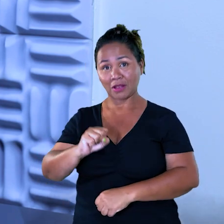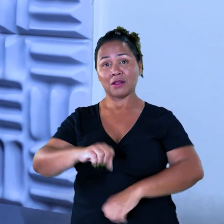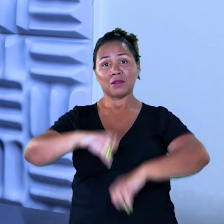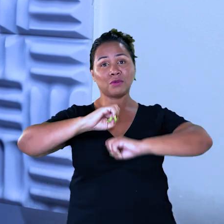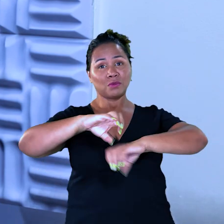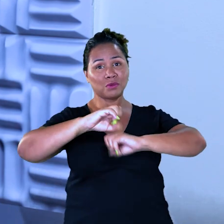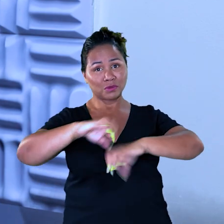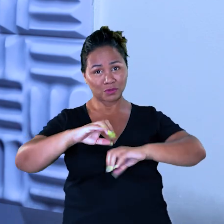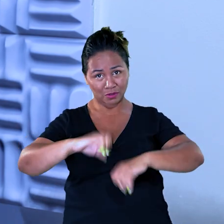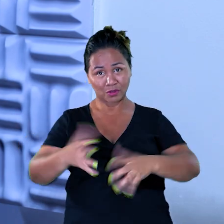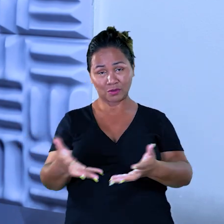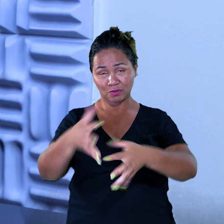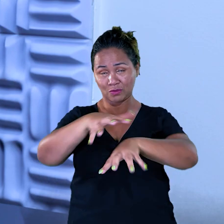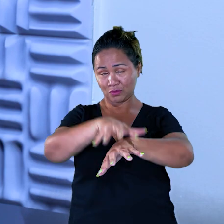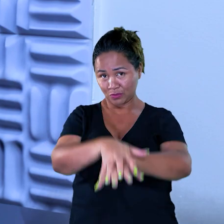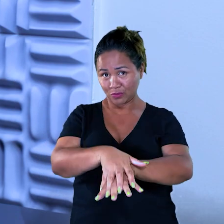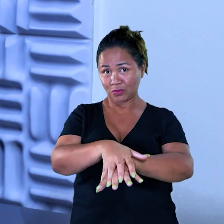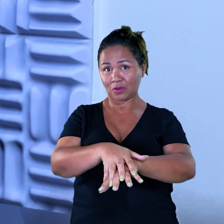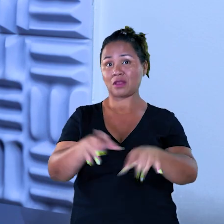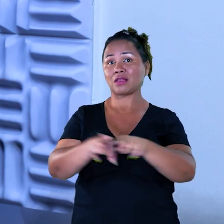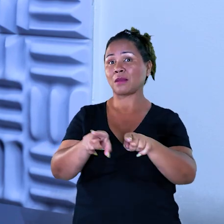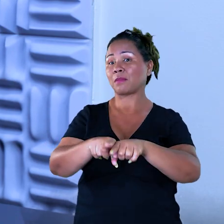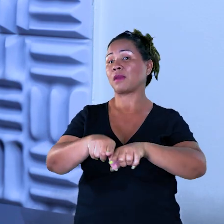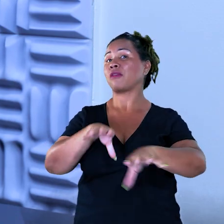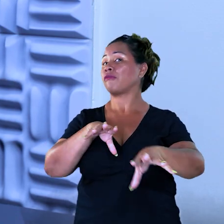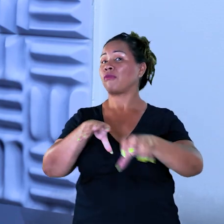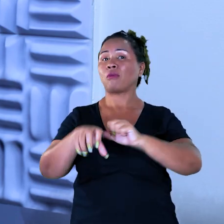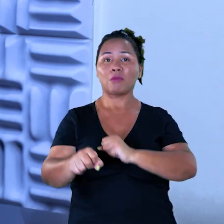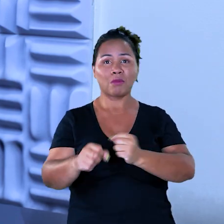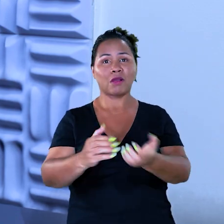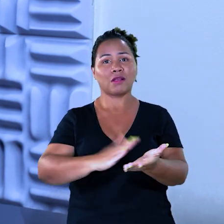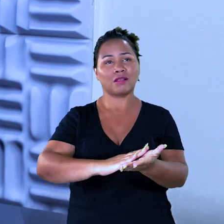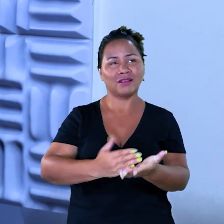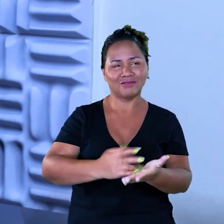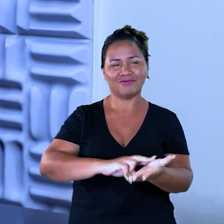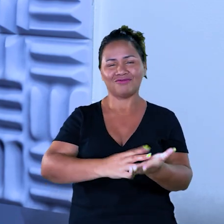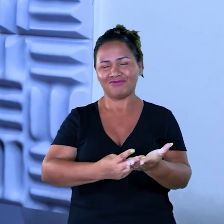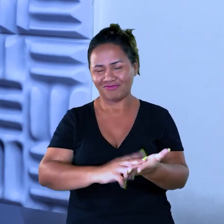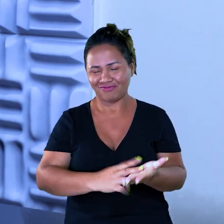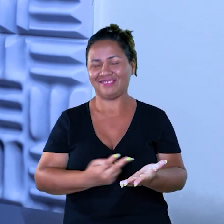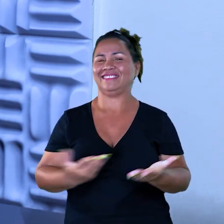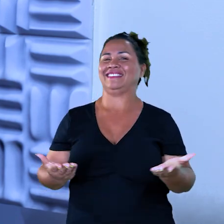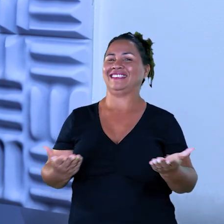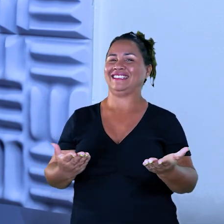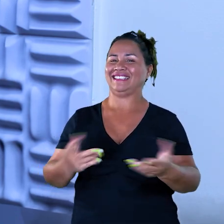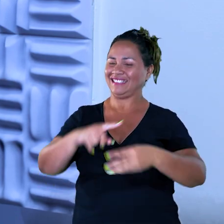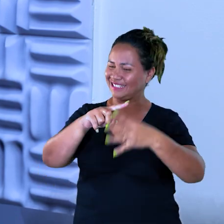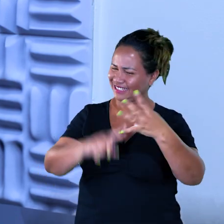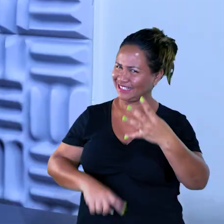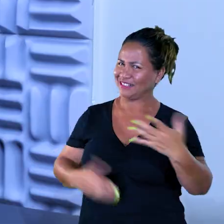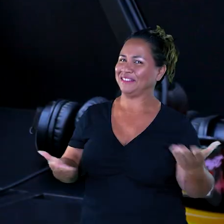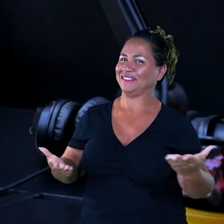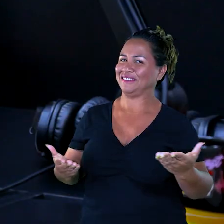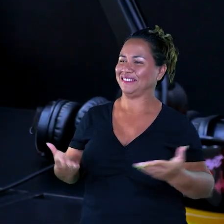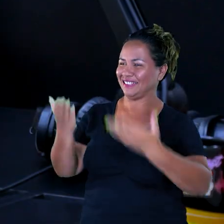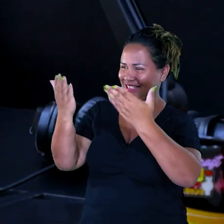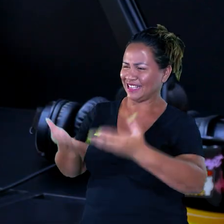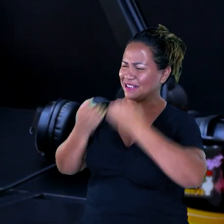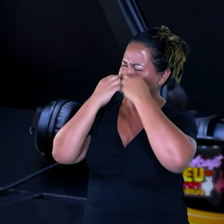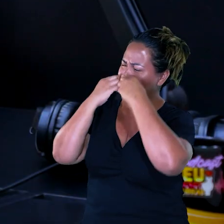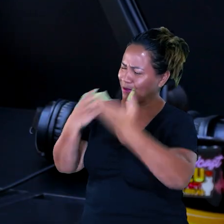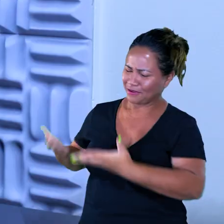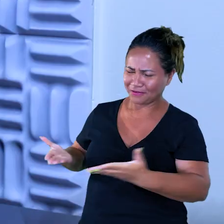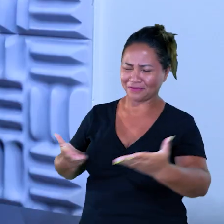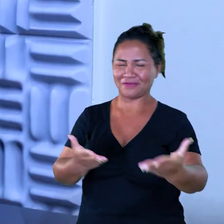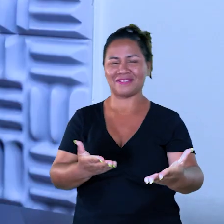Educacional e Tradução em Língua Brasileira de Sinais. Seja bem-vinda, Muito obrigada. Líbia, minha querida. Muito obrigada pelo